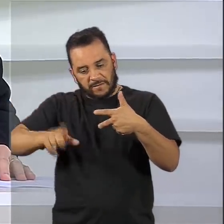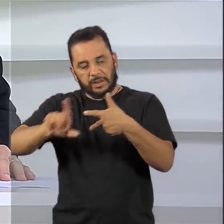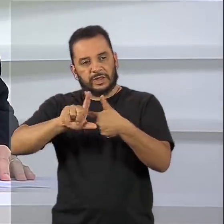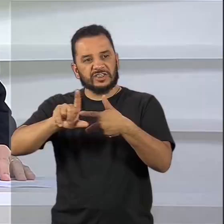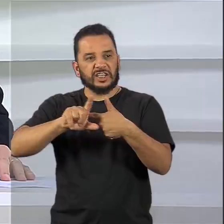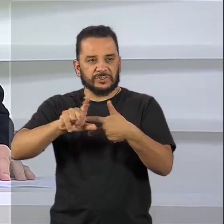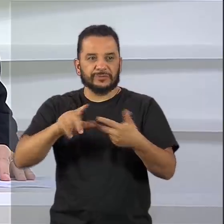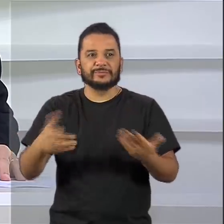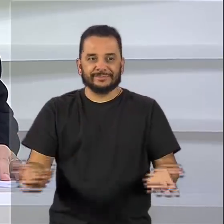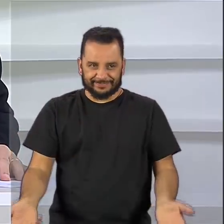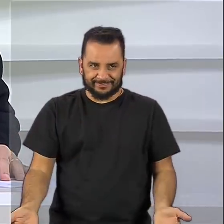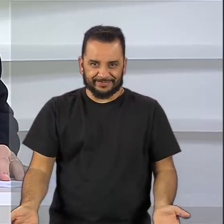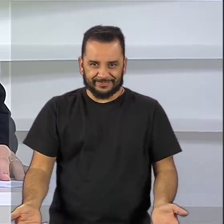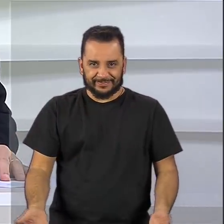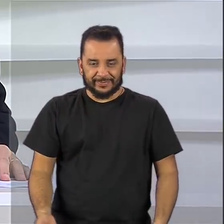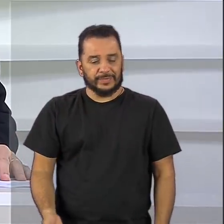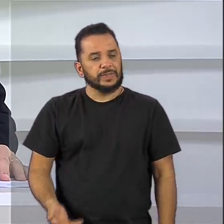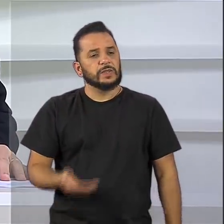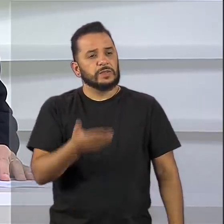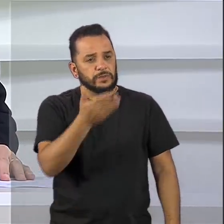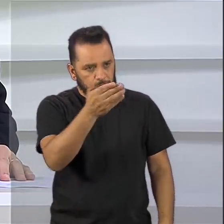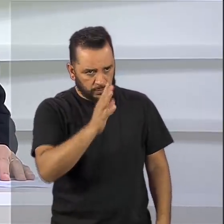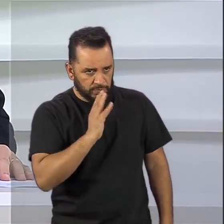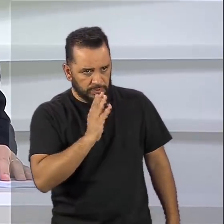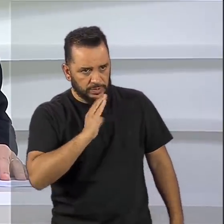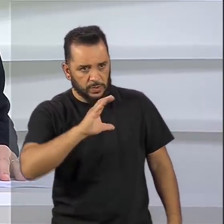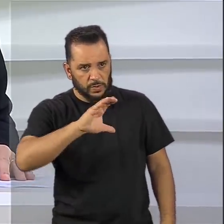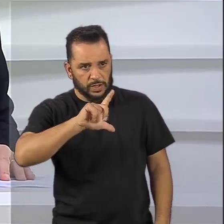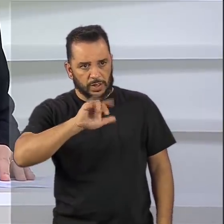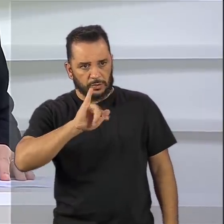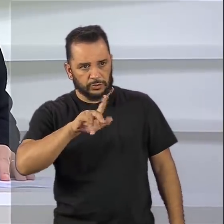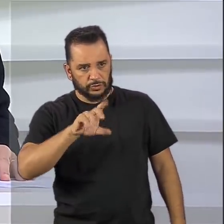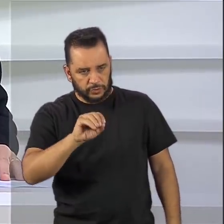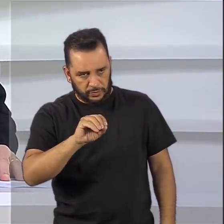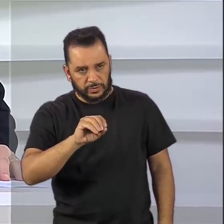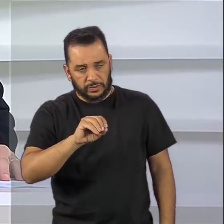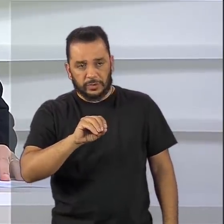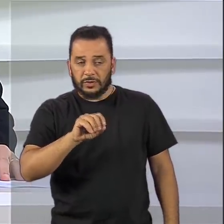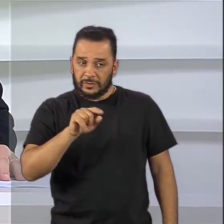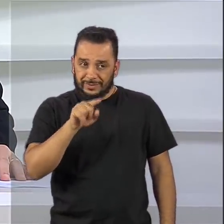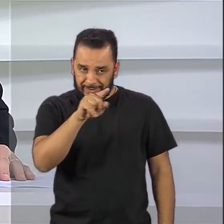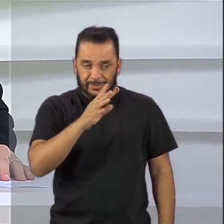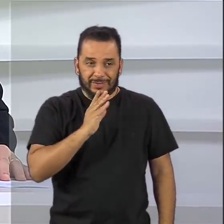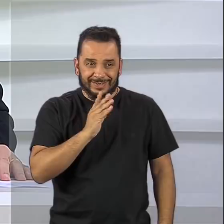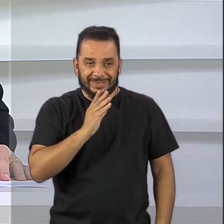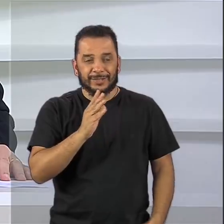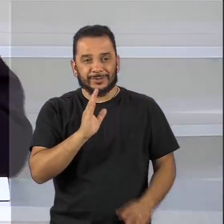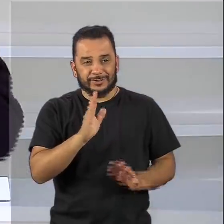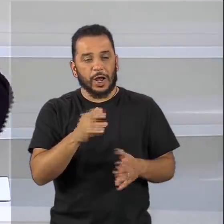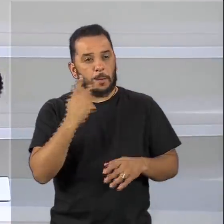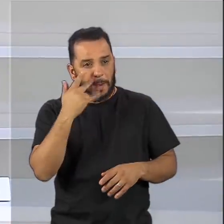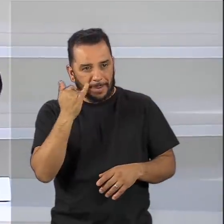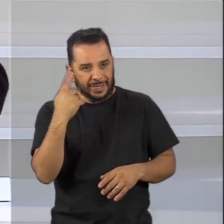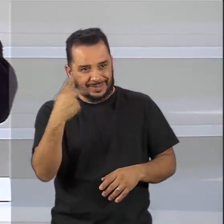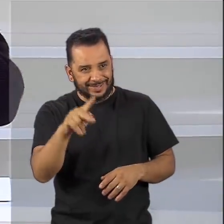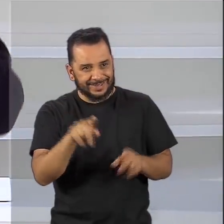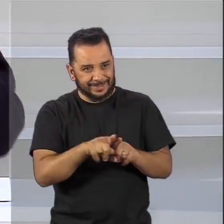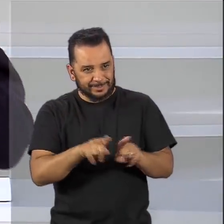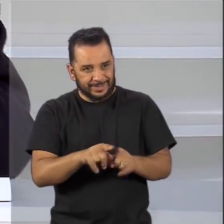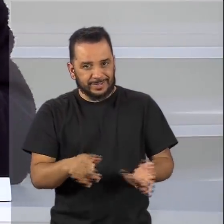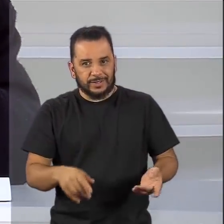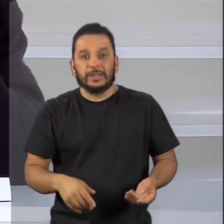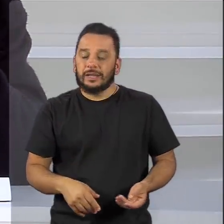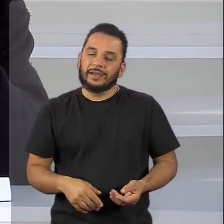Clóvis, você conheceu bem o Cláudio Weber, inclusive o pai do Cláudio Weber. Queria que você falasse. O Claudinho é isso aí que acabou